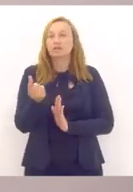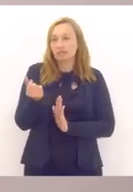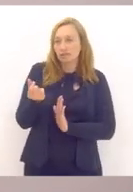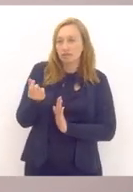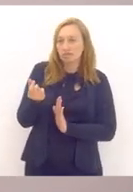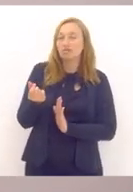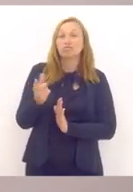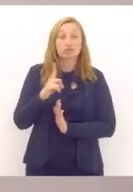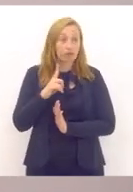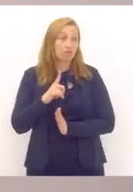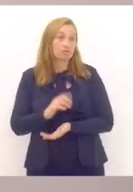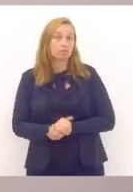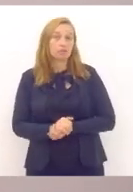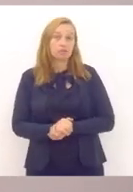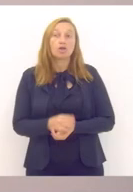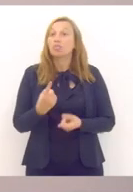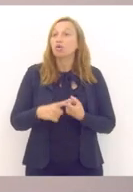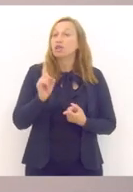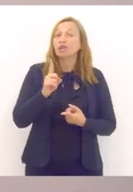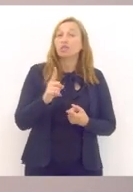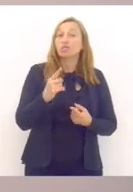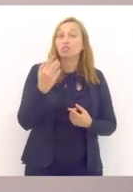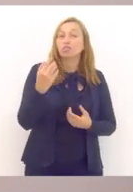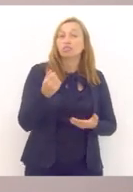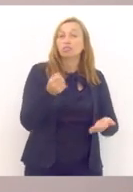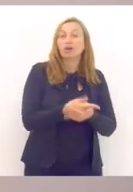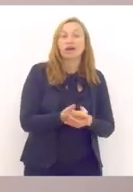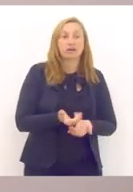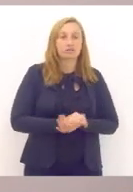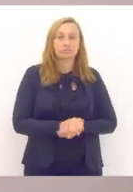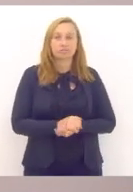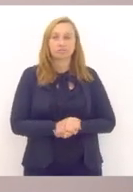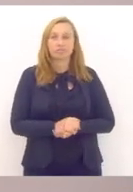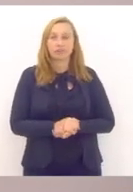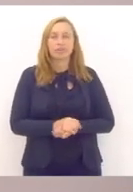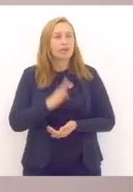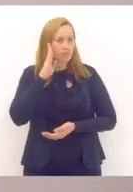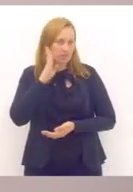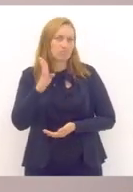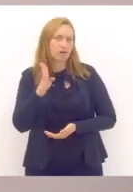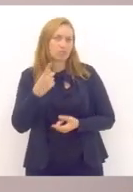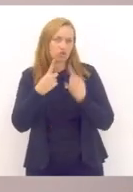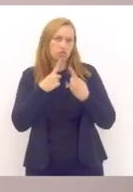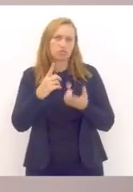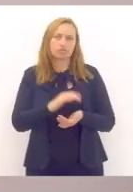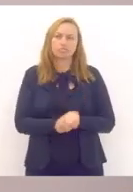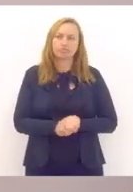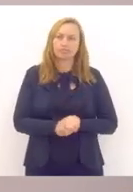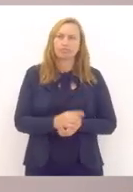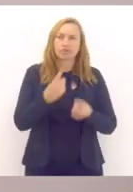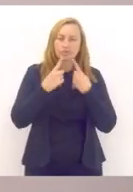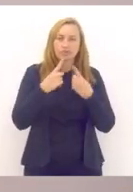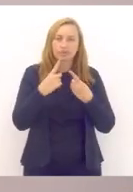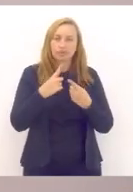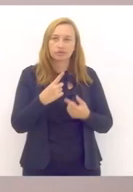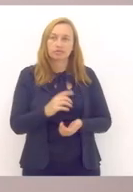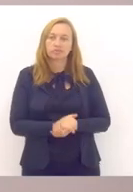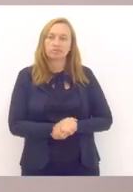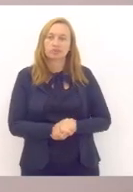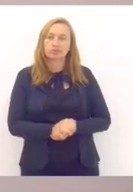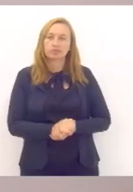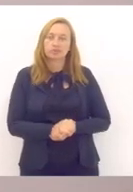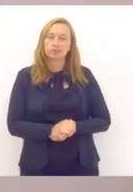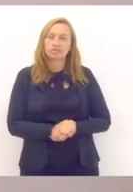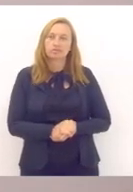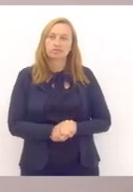financeiro, por que não está executando? A discussão sobre execução é fundamental. Aliás, é uma discussão que eu tenho em meio ambiente